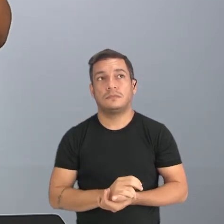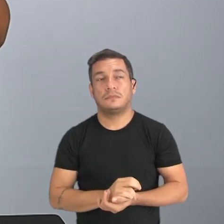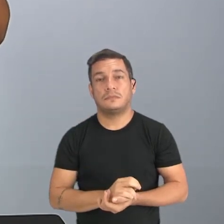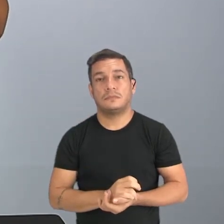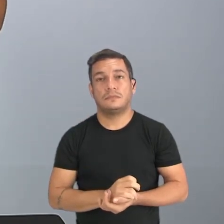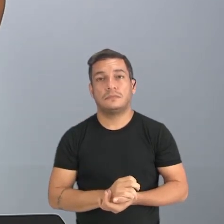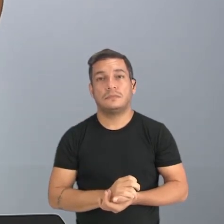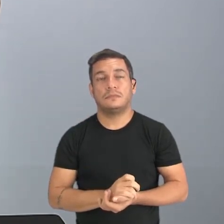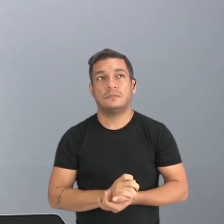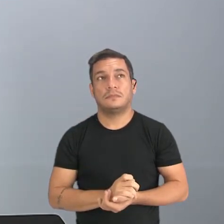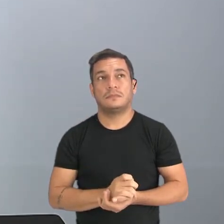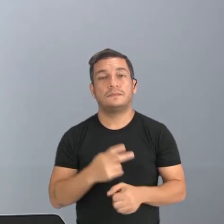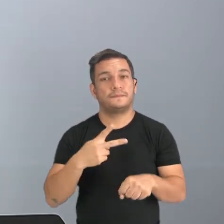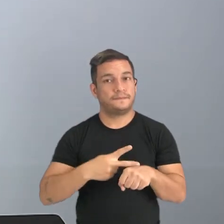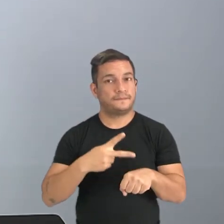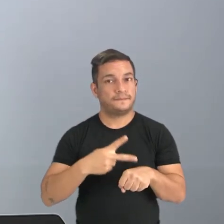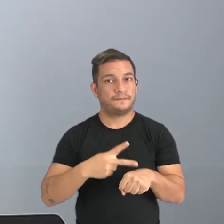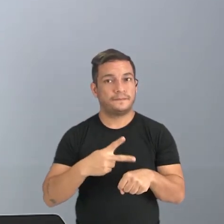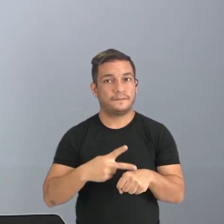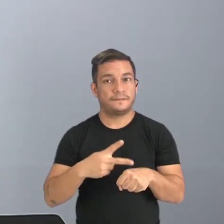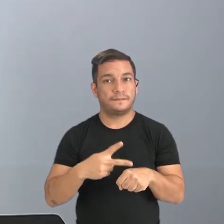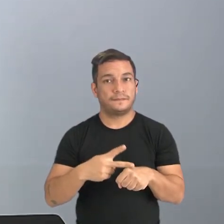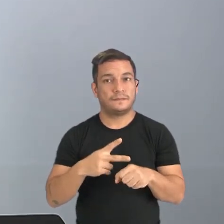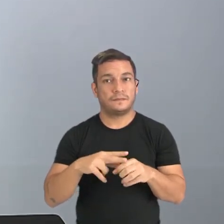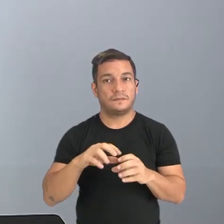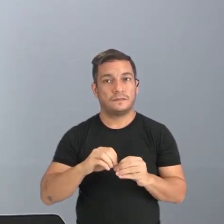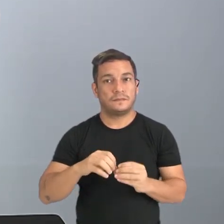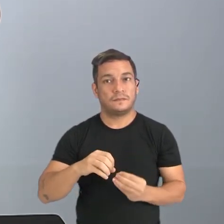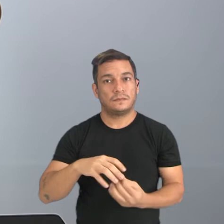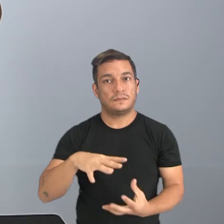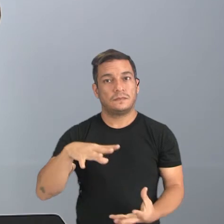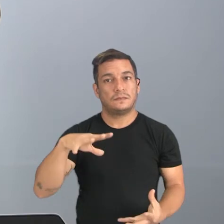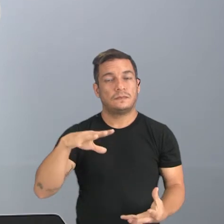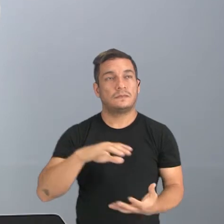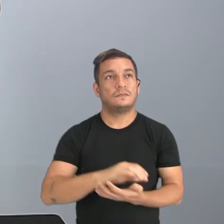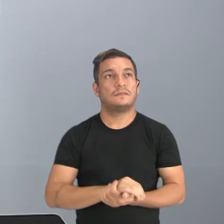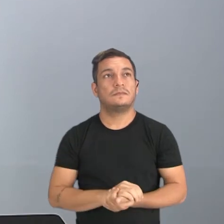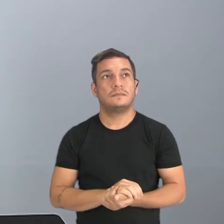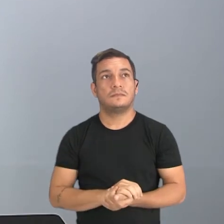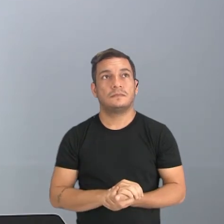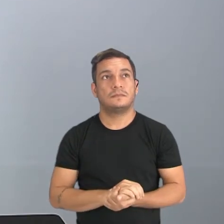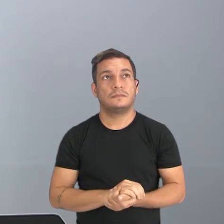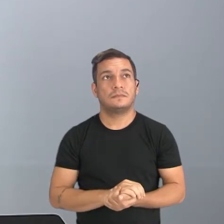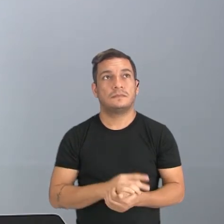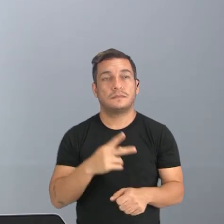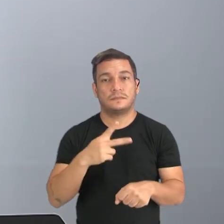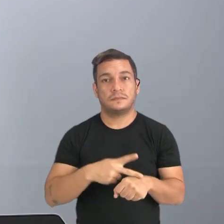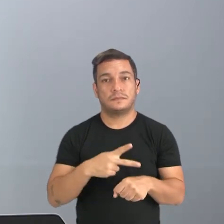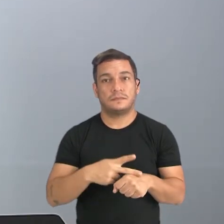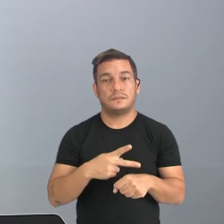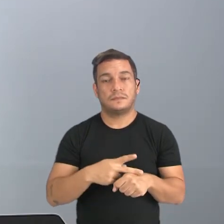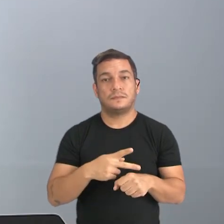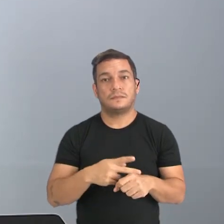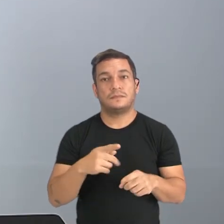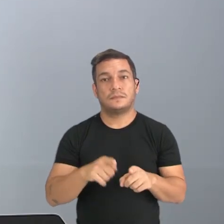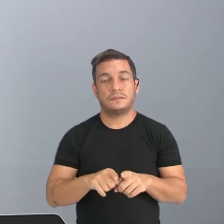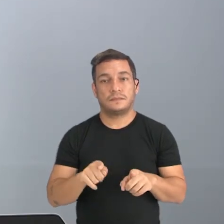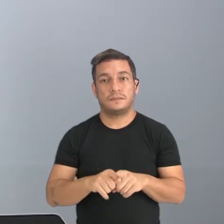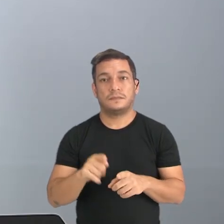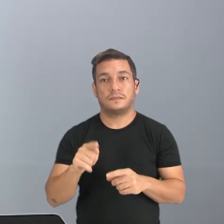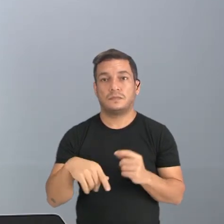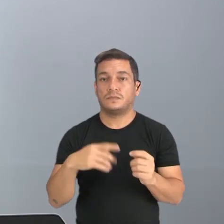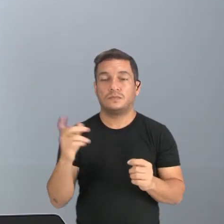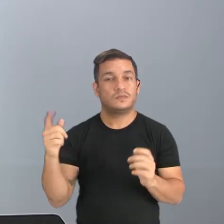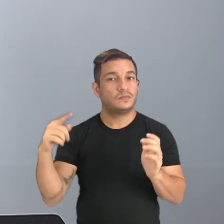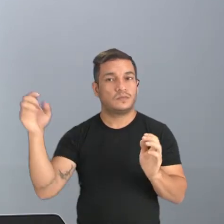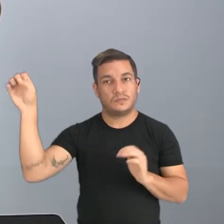o vidro transparente. O vidro transparente não reflete a luz do